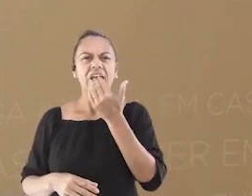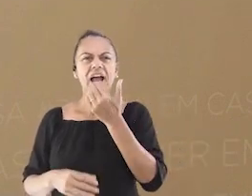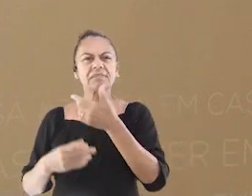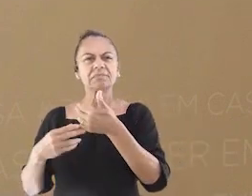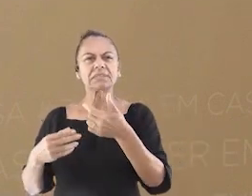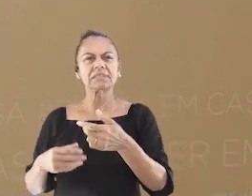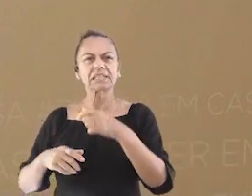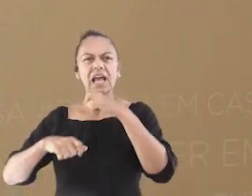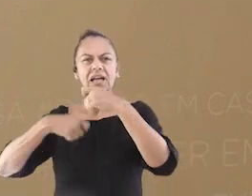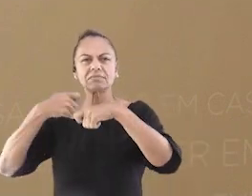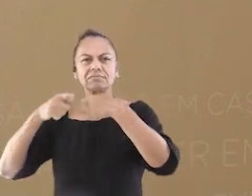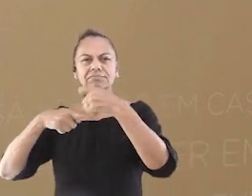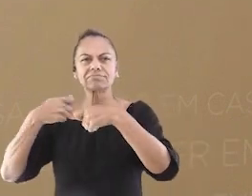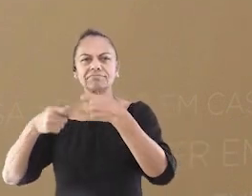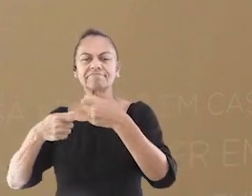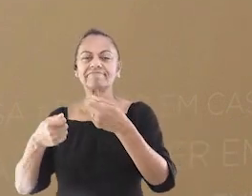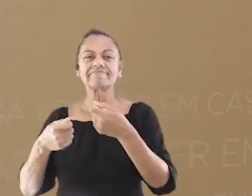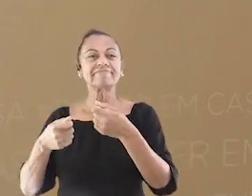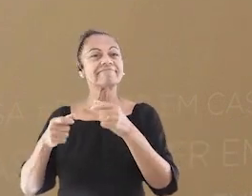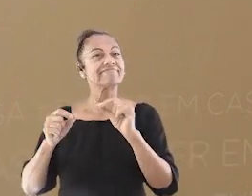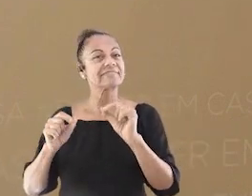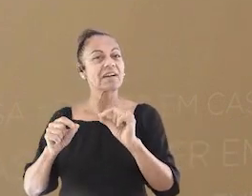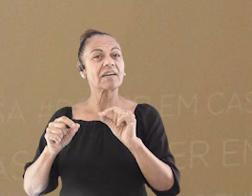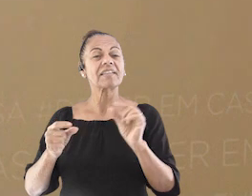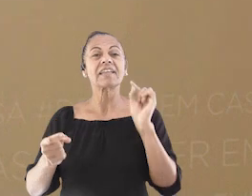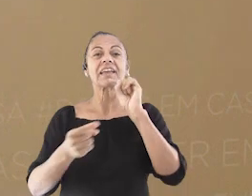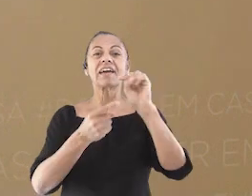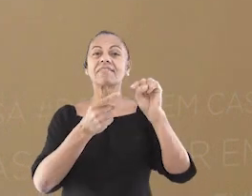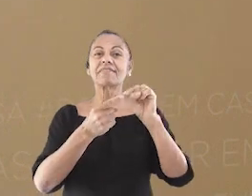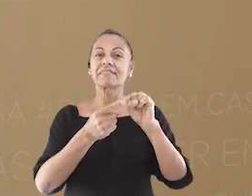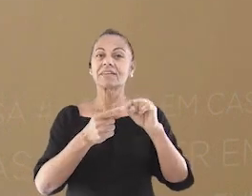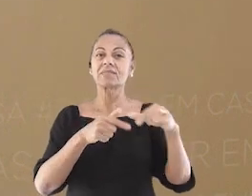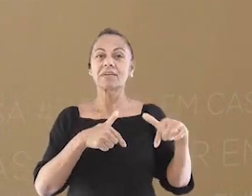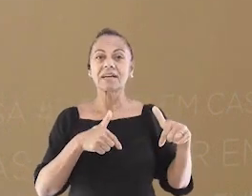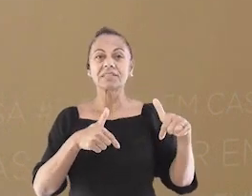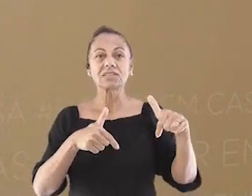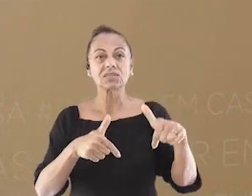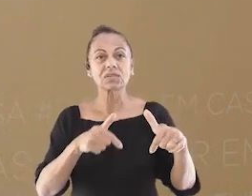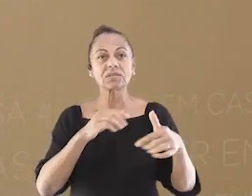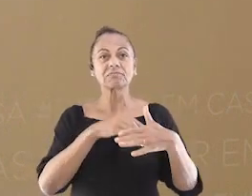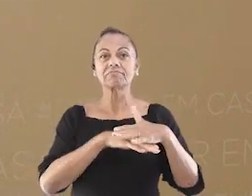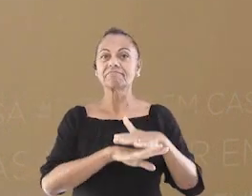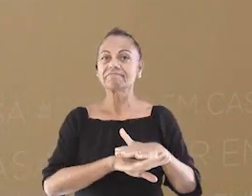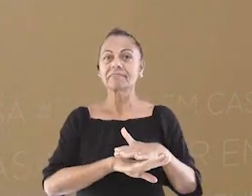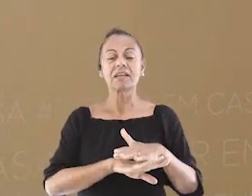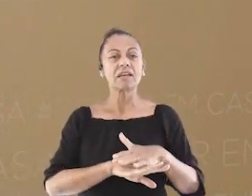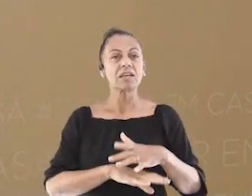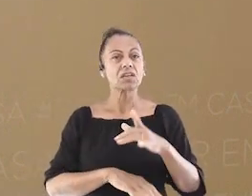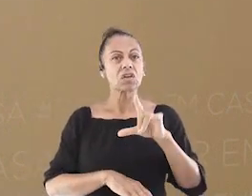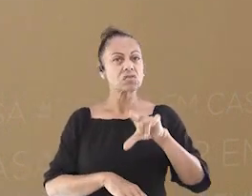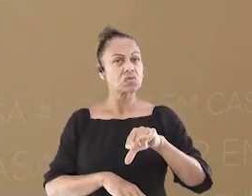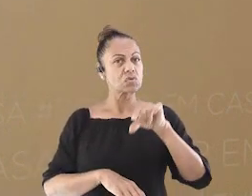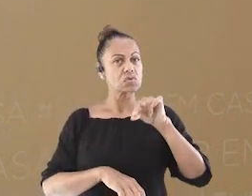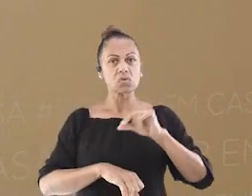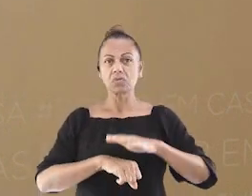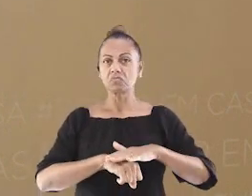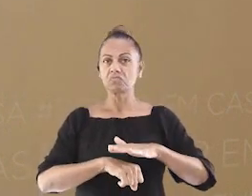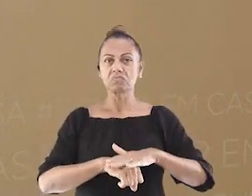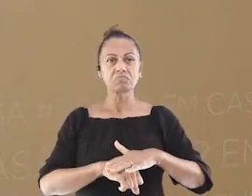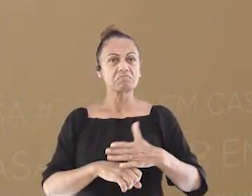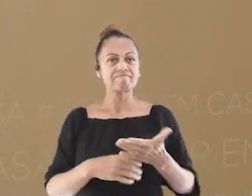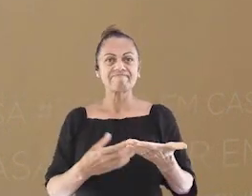Essas situações são exemplo de hábitos, ações que realizamos sem perceber que foram escolhidas por